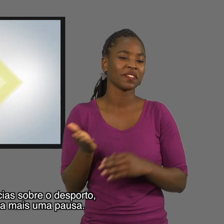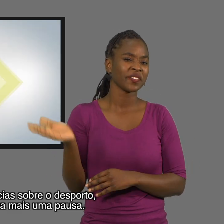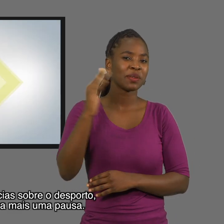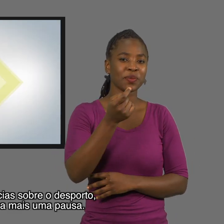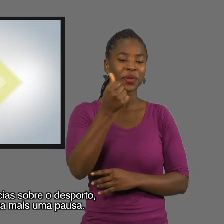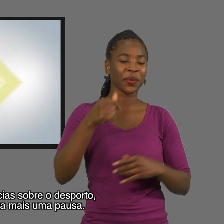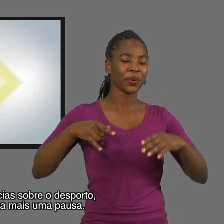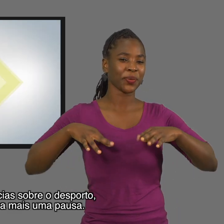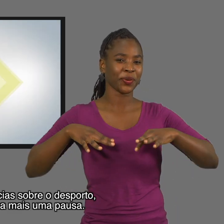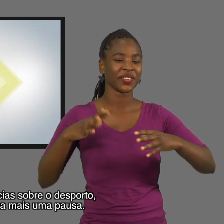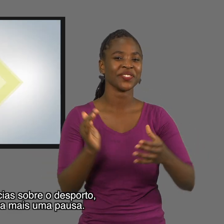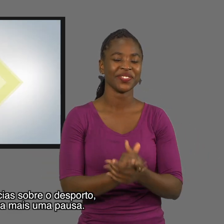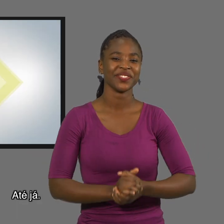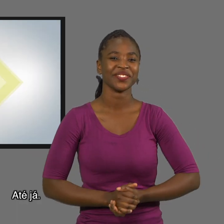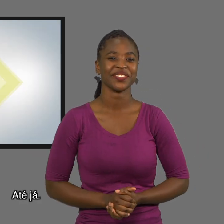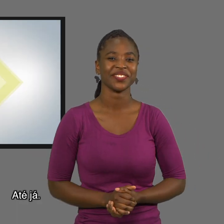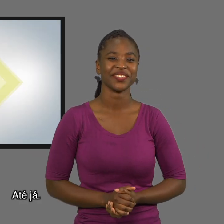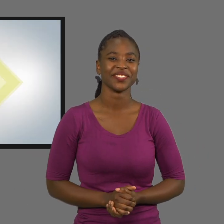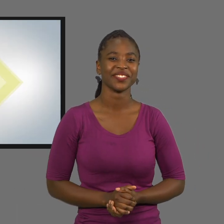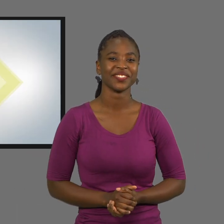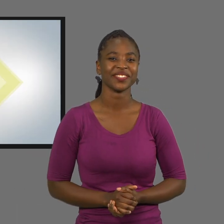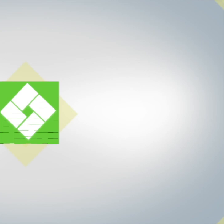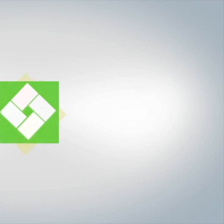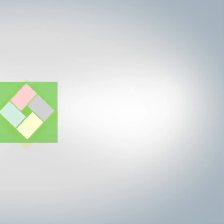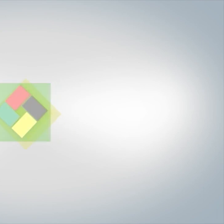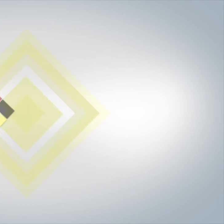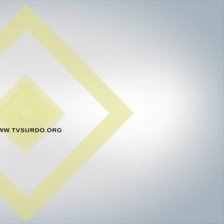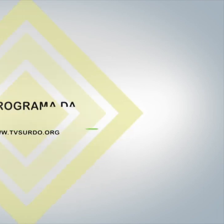desporto, vamos a mais uma pausa. Até já!